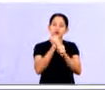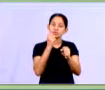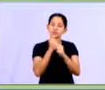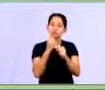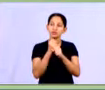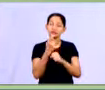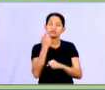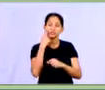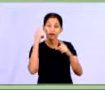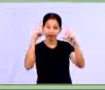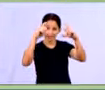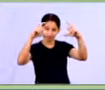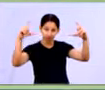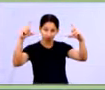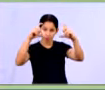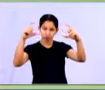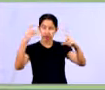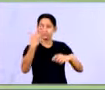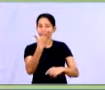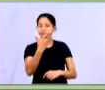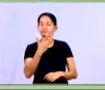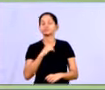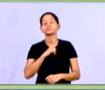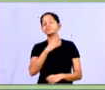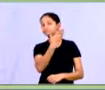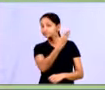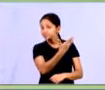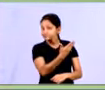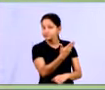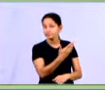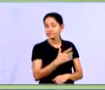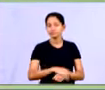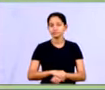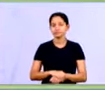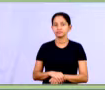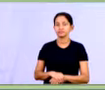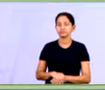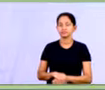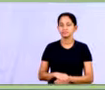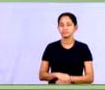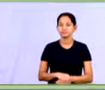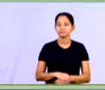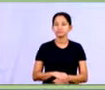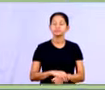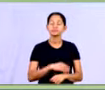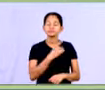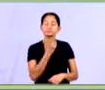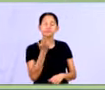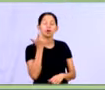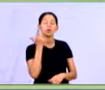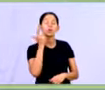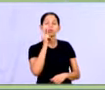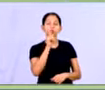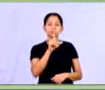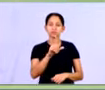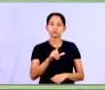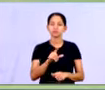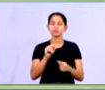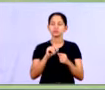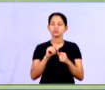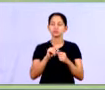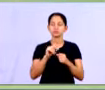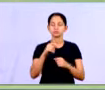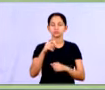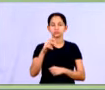a fórmula, né? Então, essa é a fórmula para encontrar o